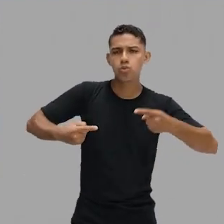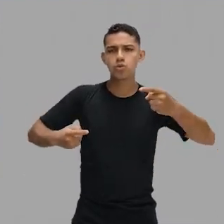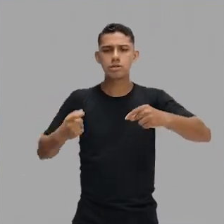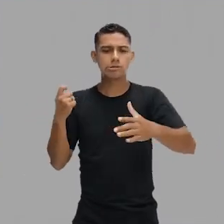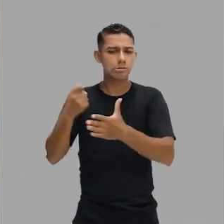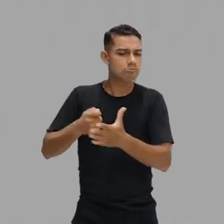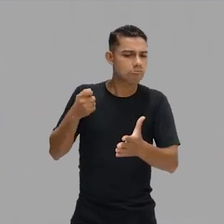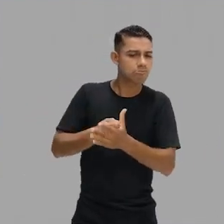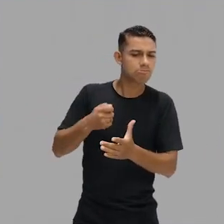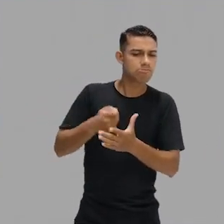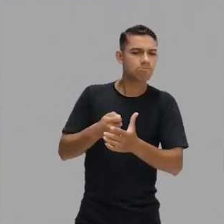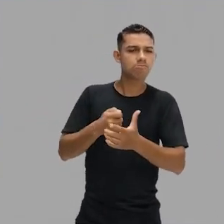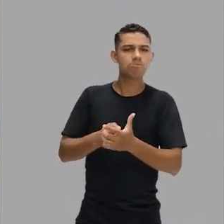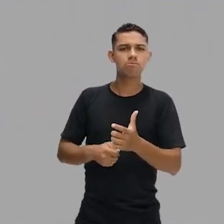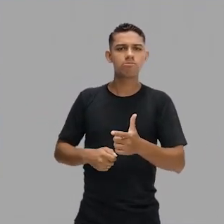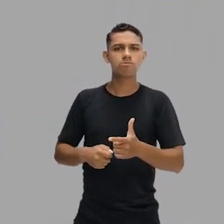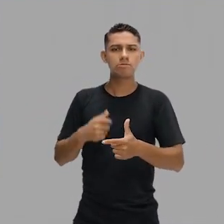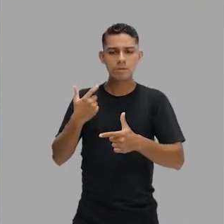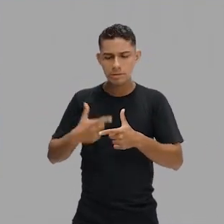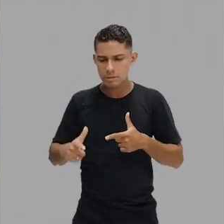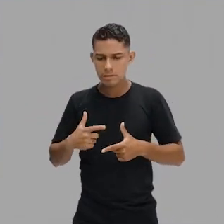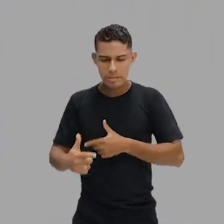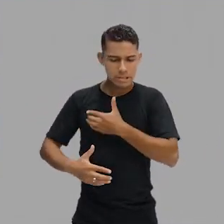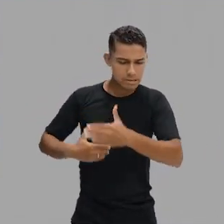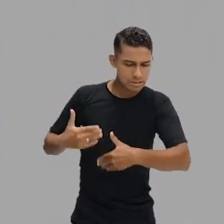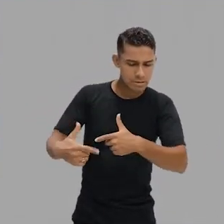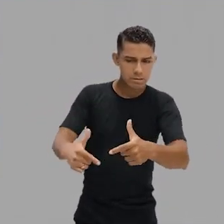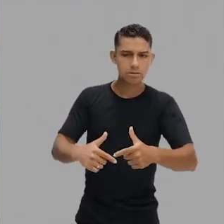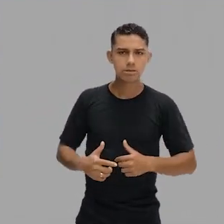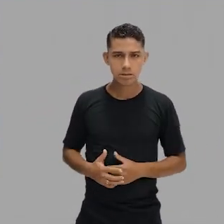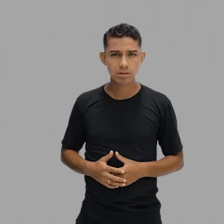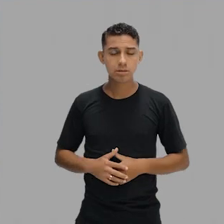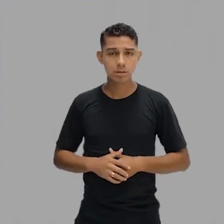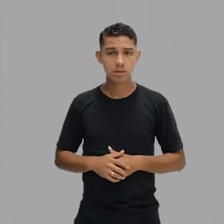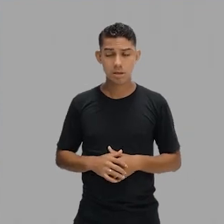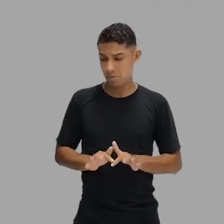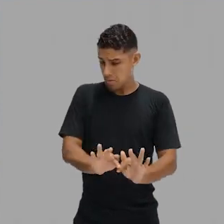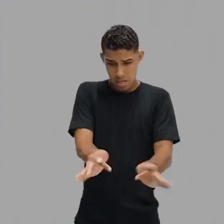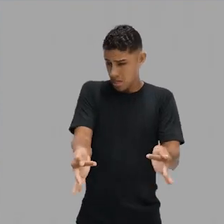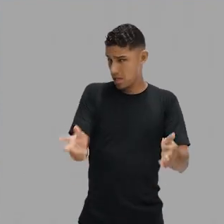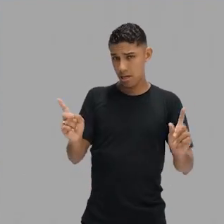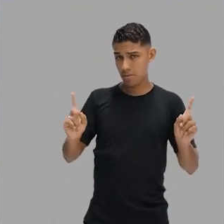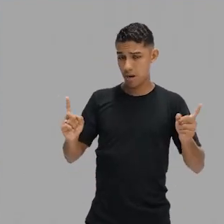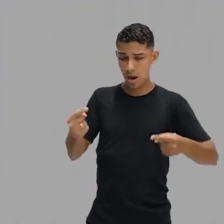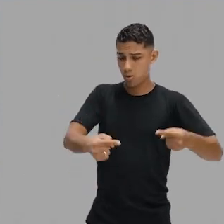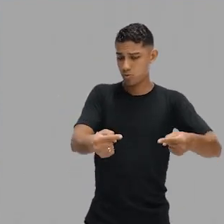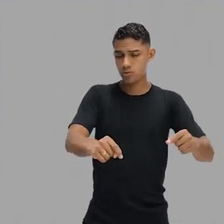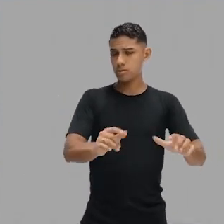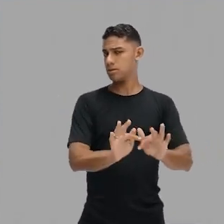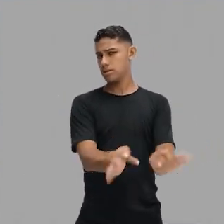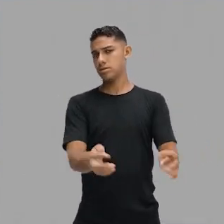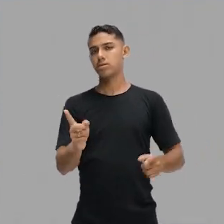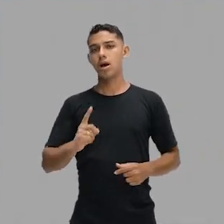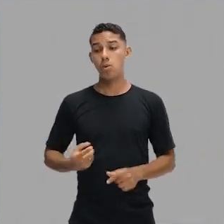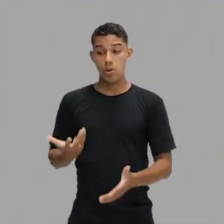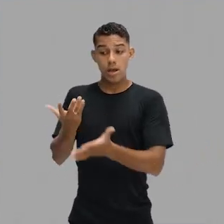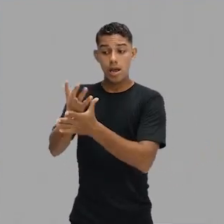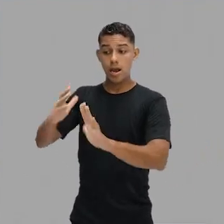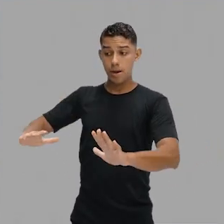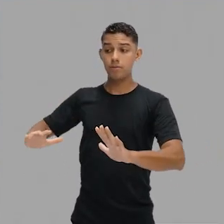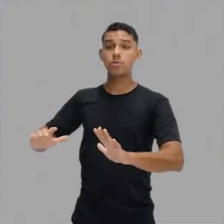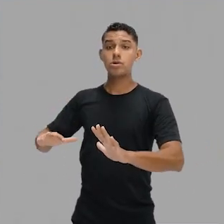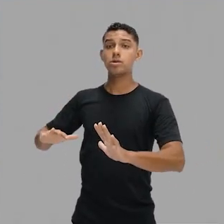disputa destrutiva. Não é uma simples disputa, é uma disputa que leva à destruição